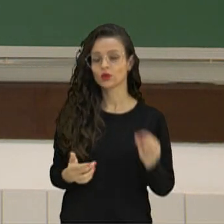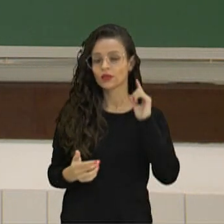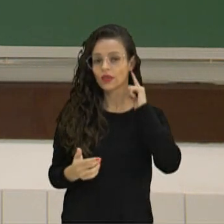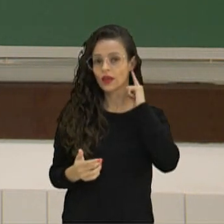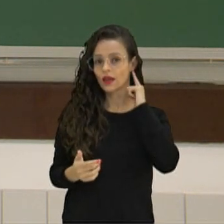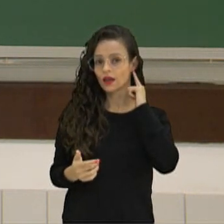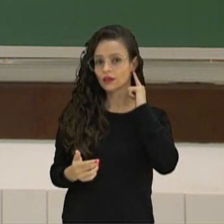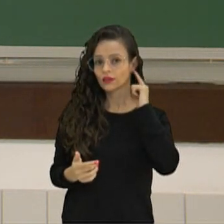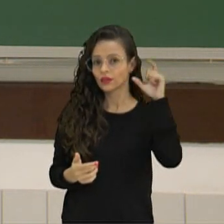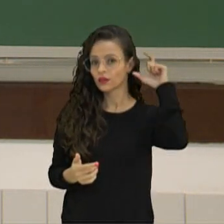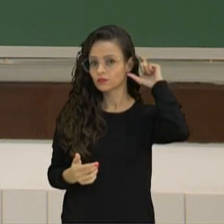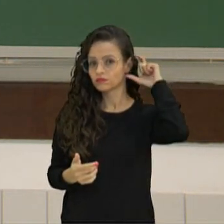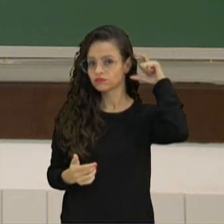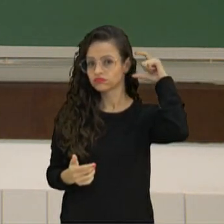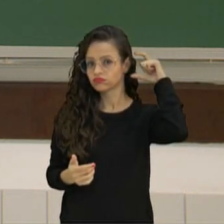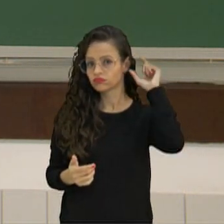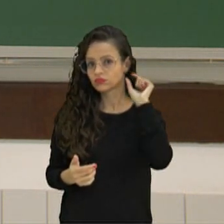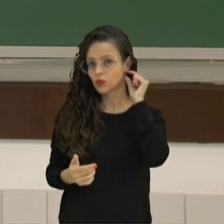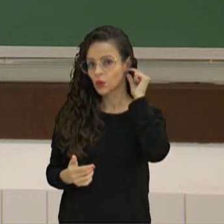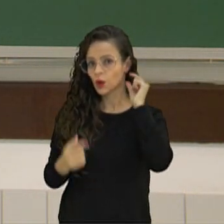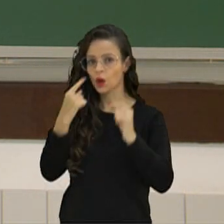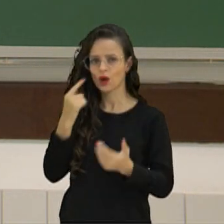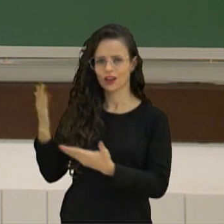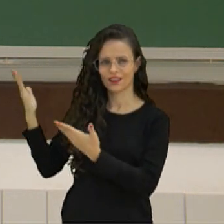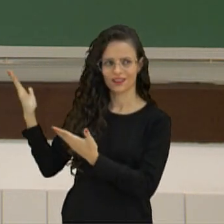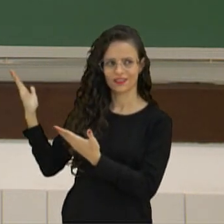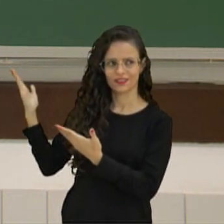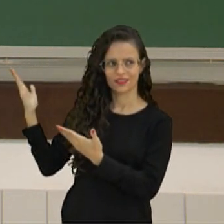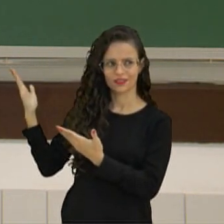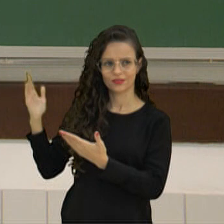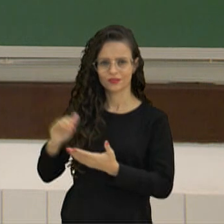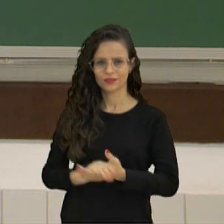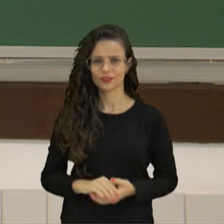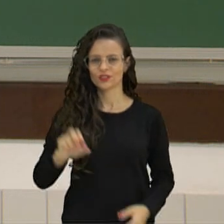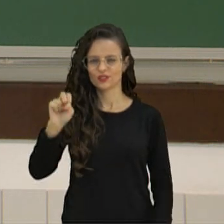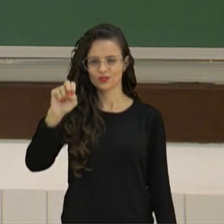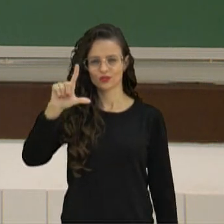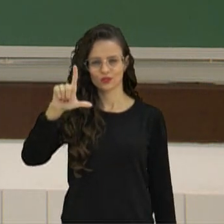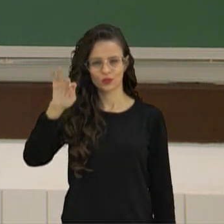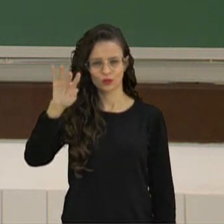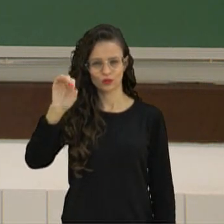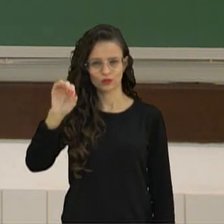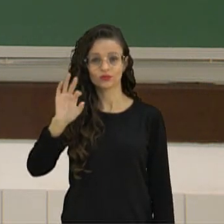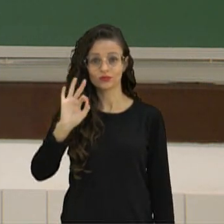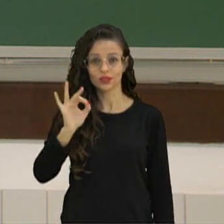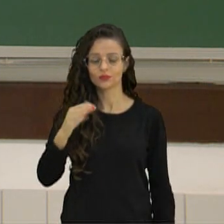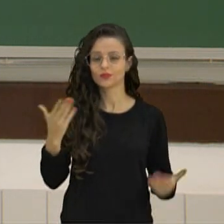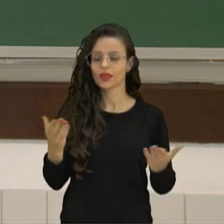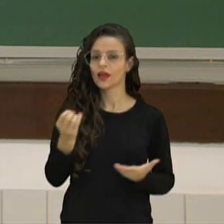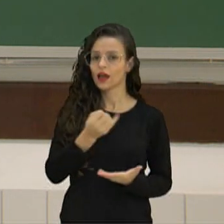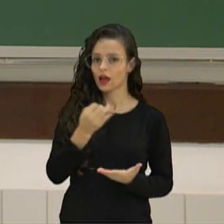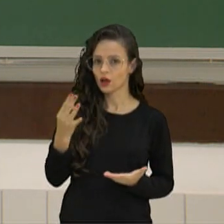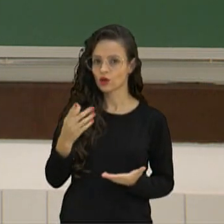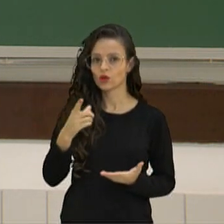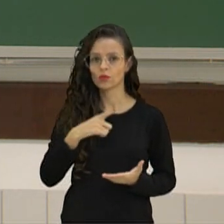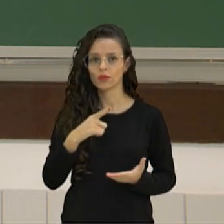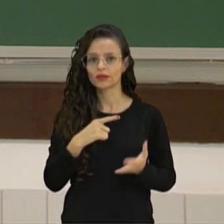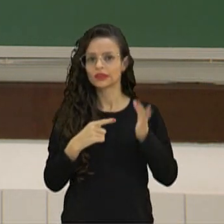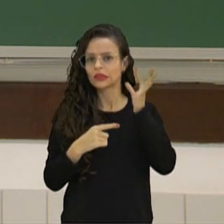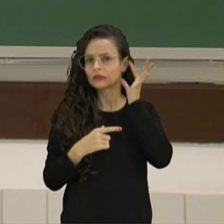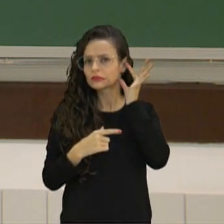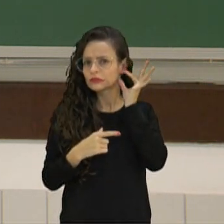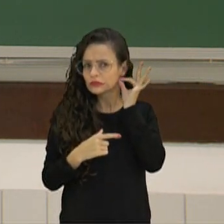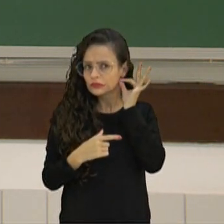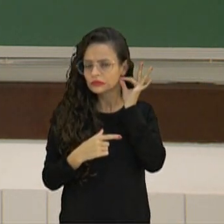esse lobo solto, que é o meu caso aqui, ó, lobo solto. Interessante, né? Algumas possuem lobo de orelha aderido